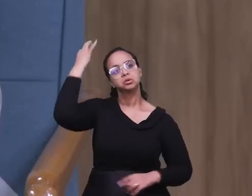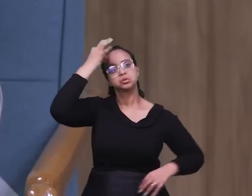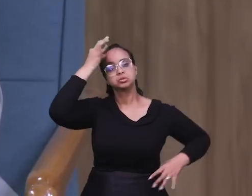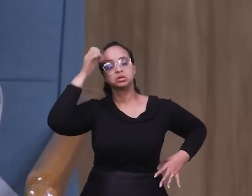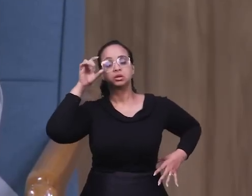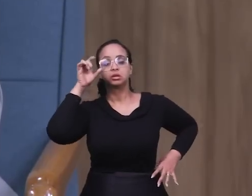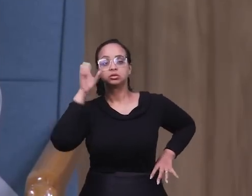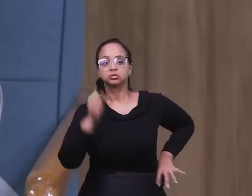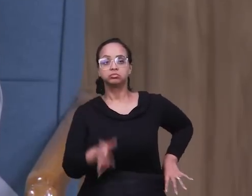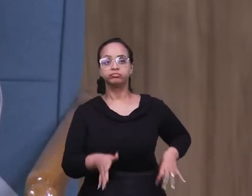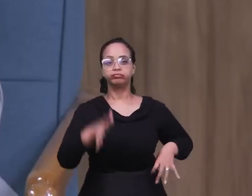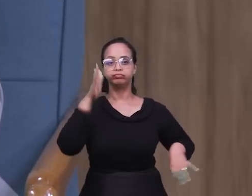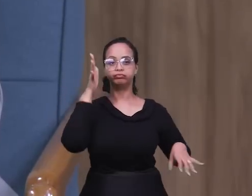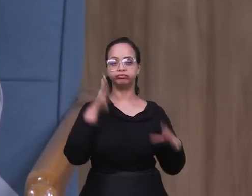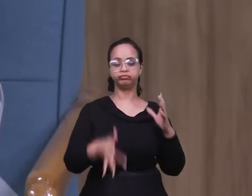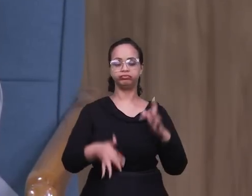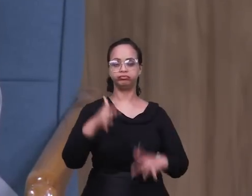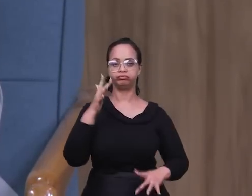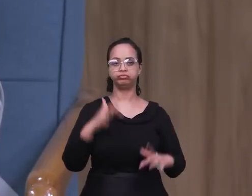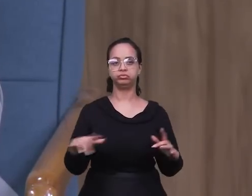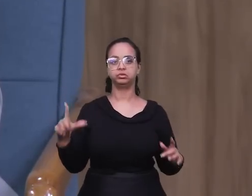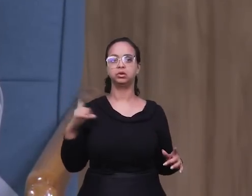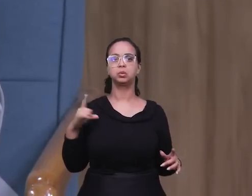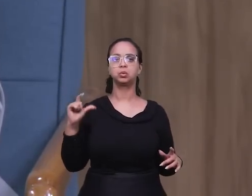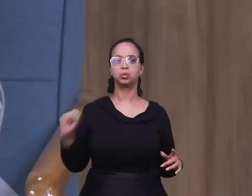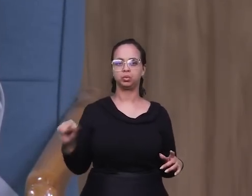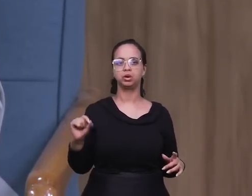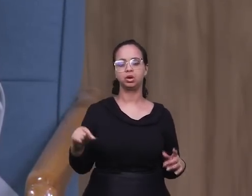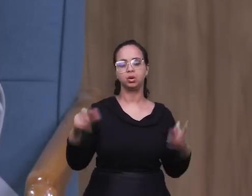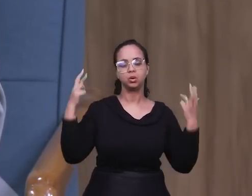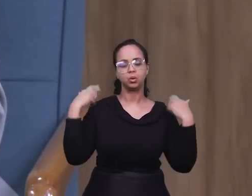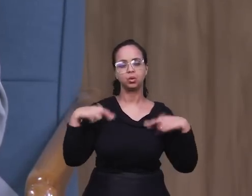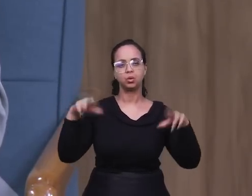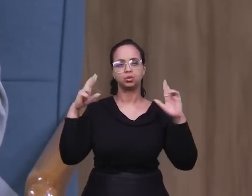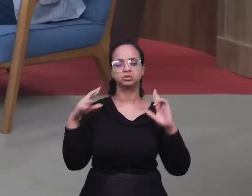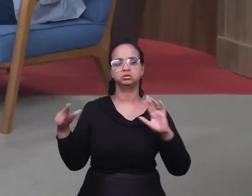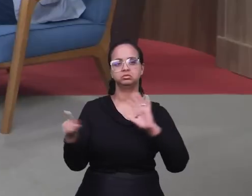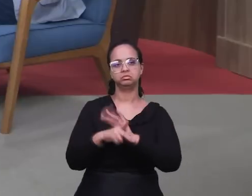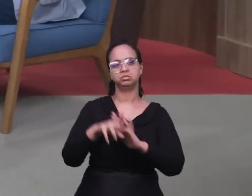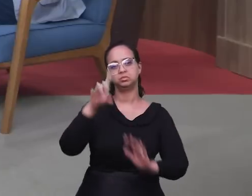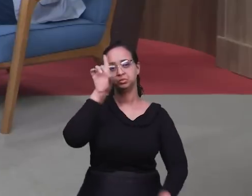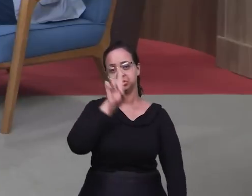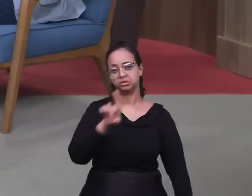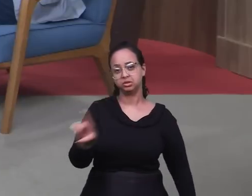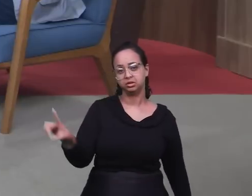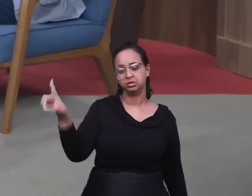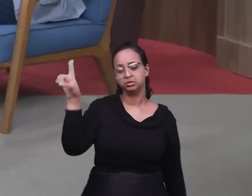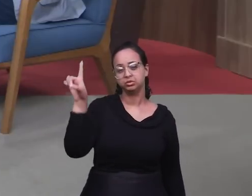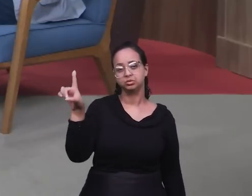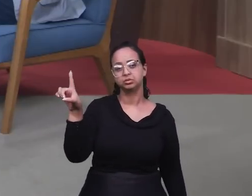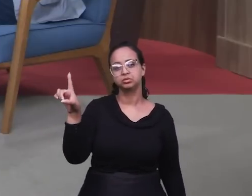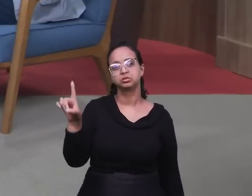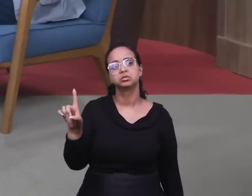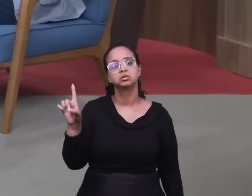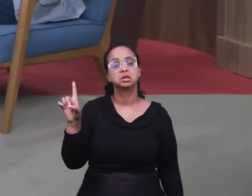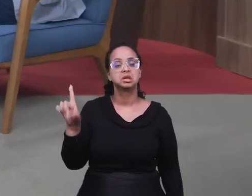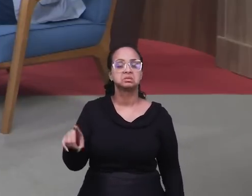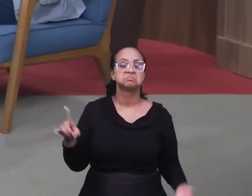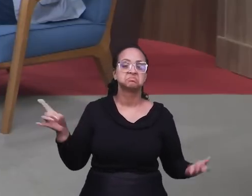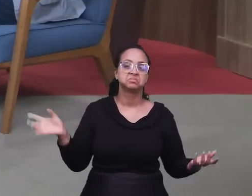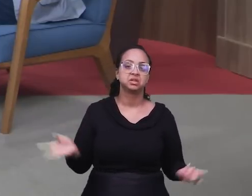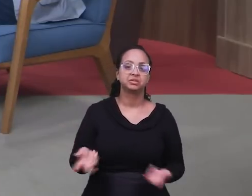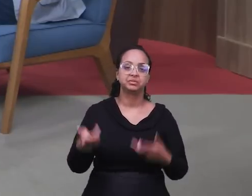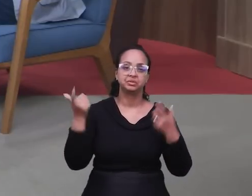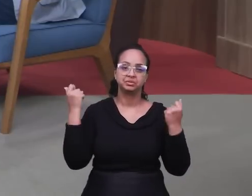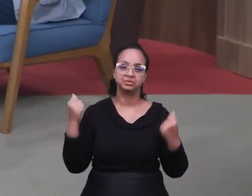Santo fosse derramado. Ou seja, em fazer o seu papel como Cordeiro de Deus que tira o pecado do mundo, né? Então,